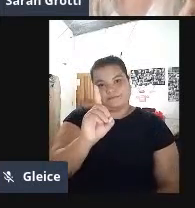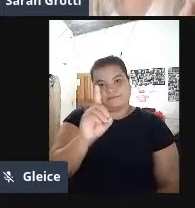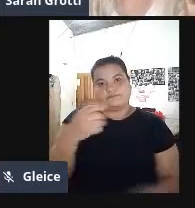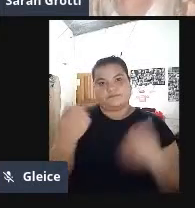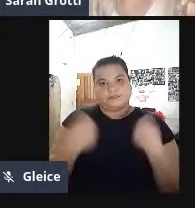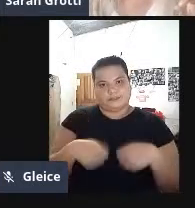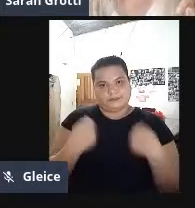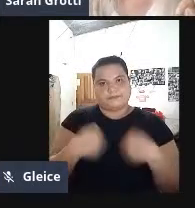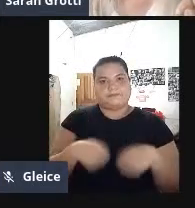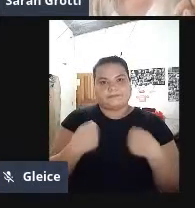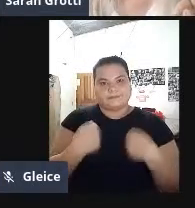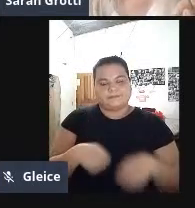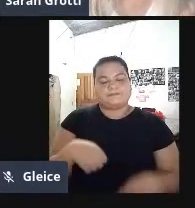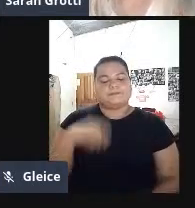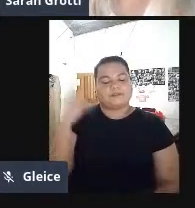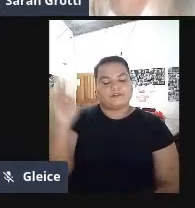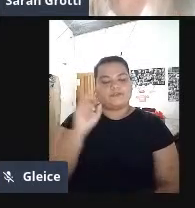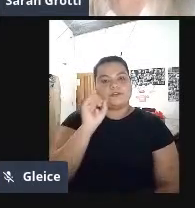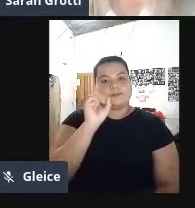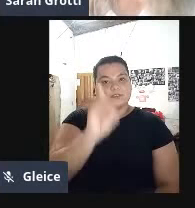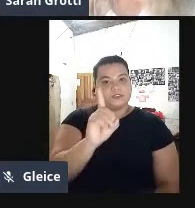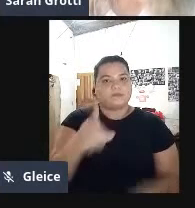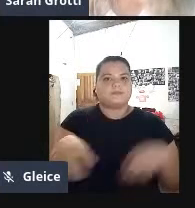alimentos fortificados